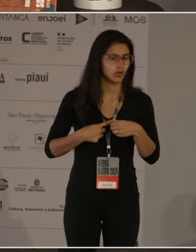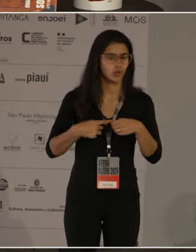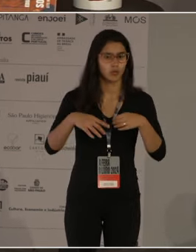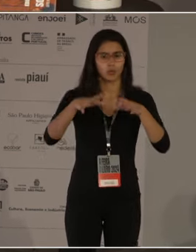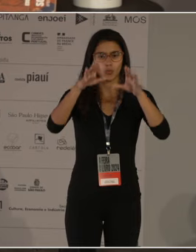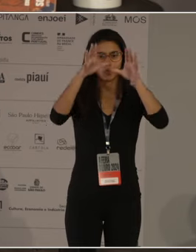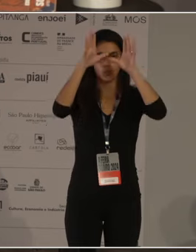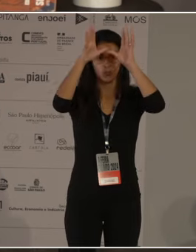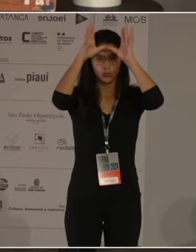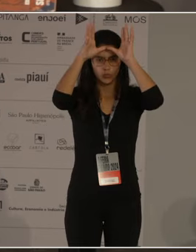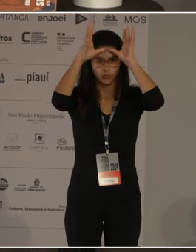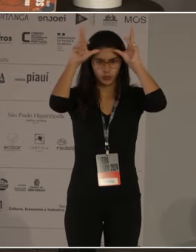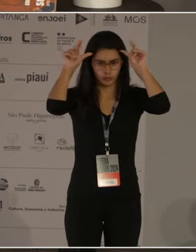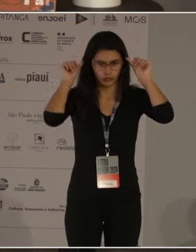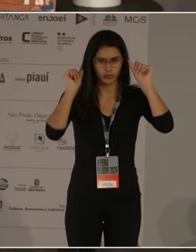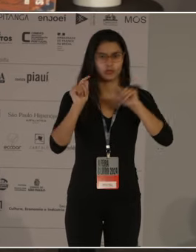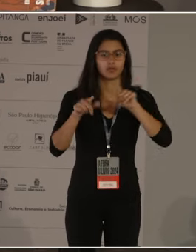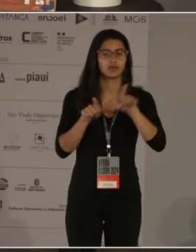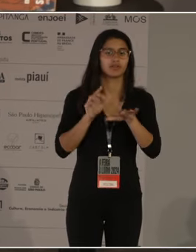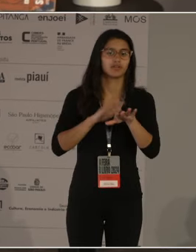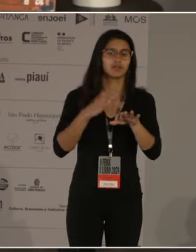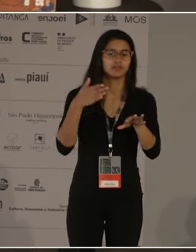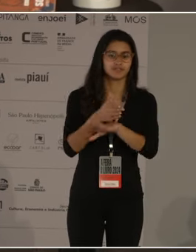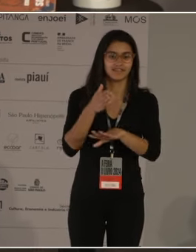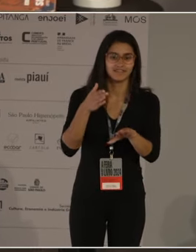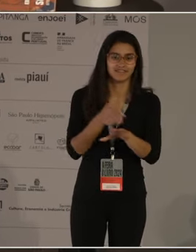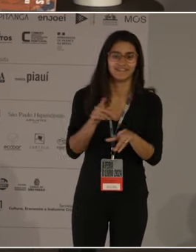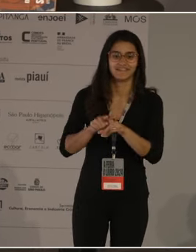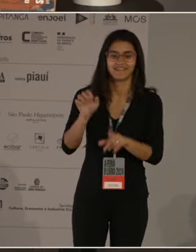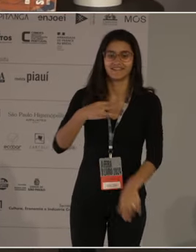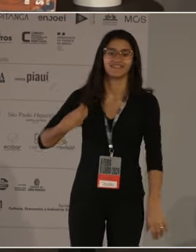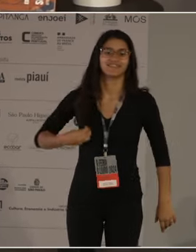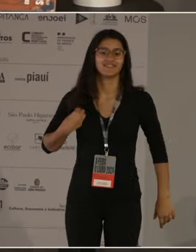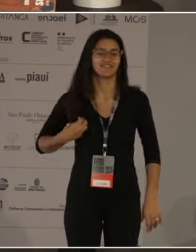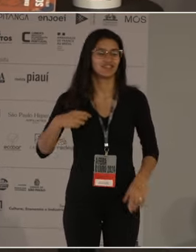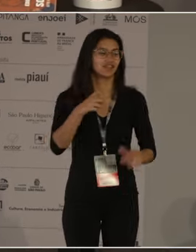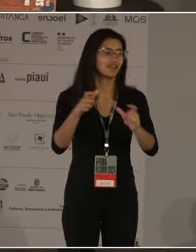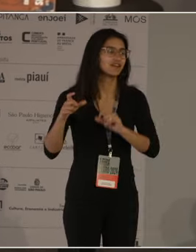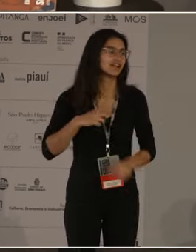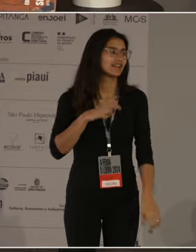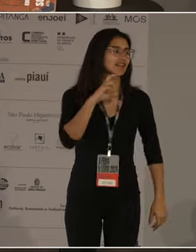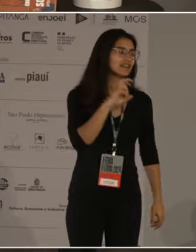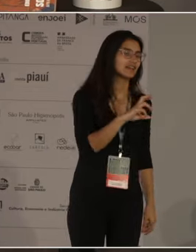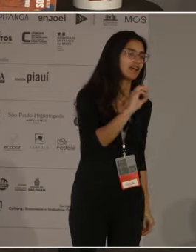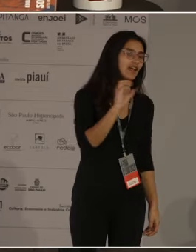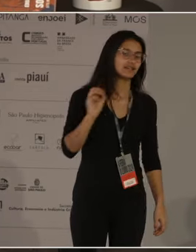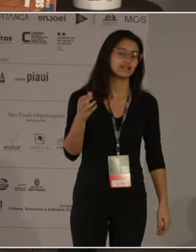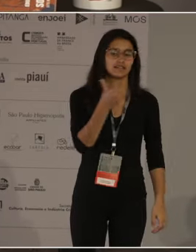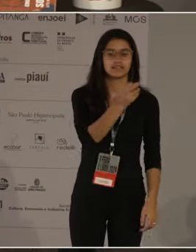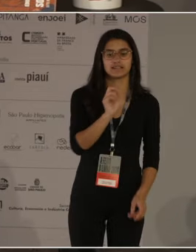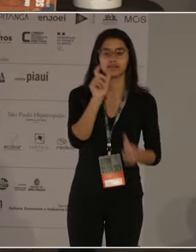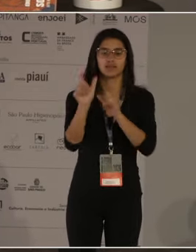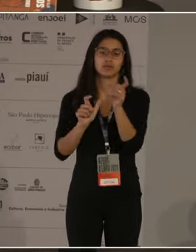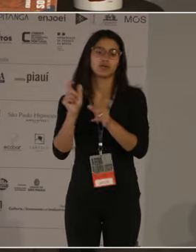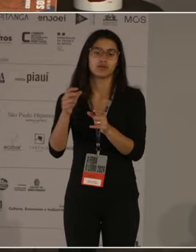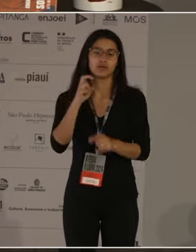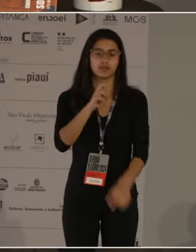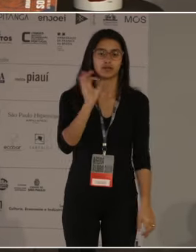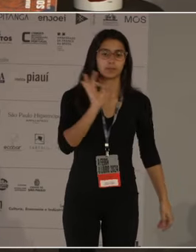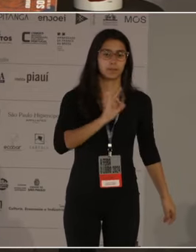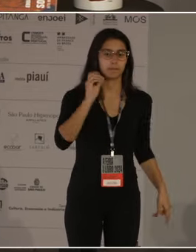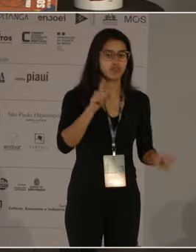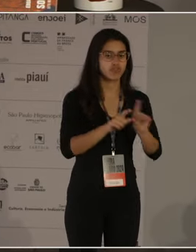campo com 30 pessoas, participando da etapa de campo, vivendo em comunidades que têm 500, 600 pessoas. De repente, é 5%